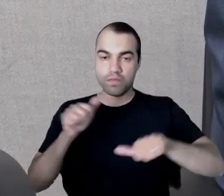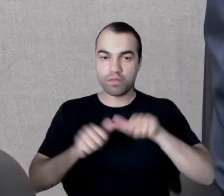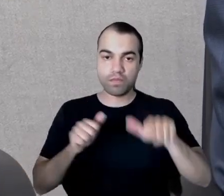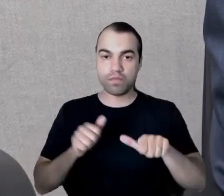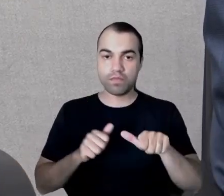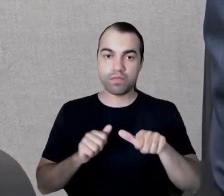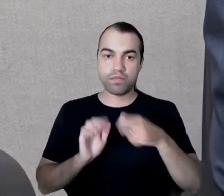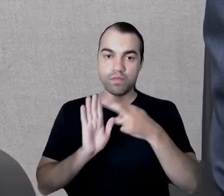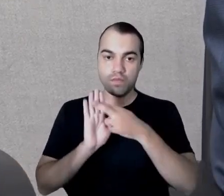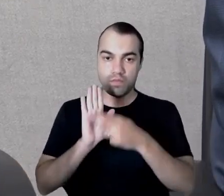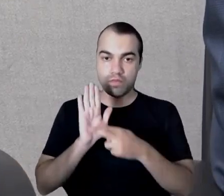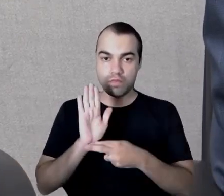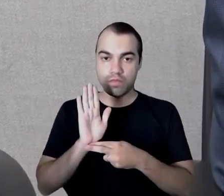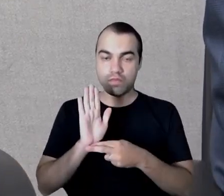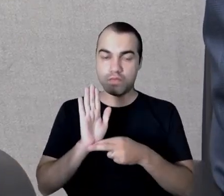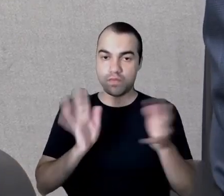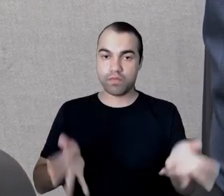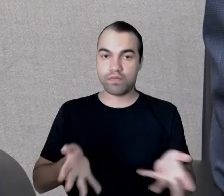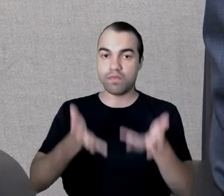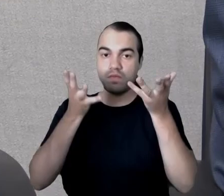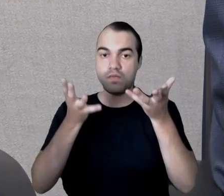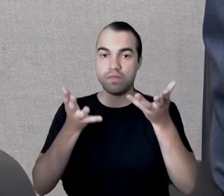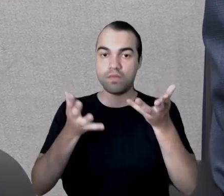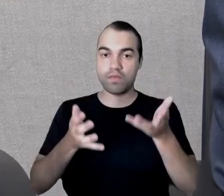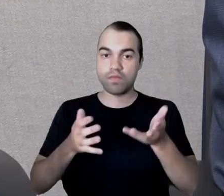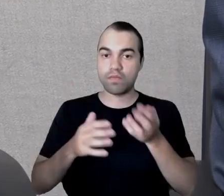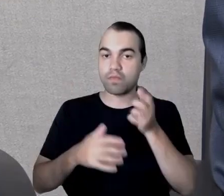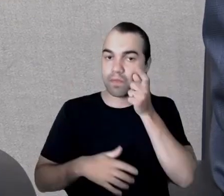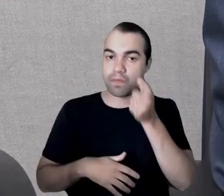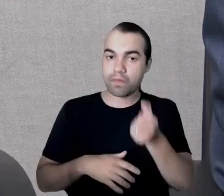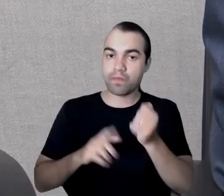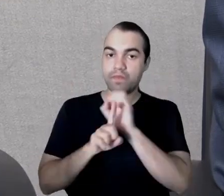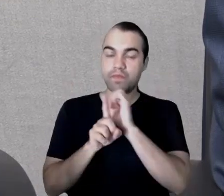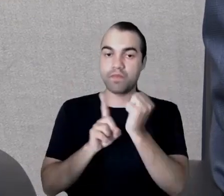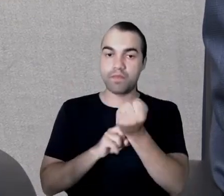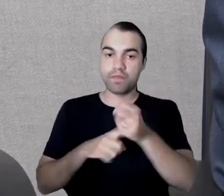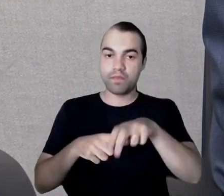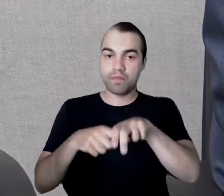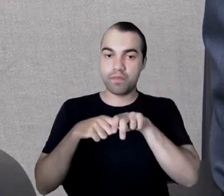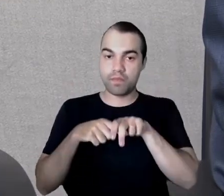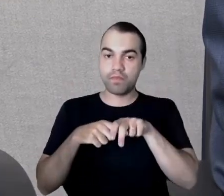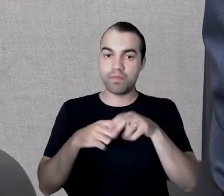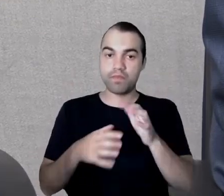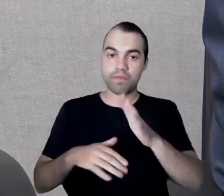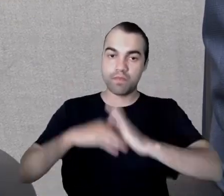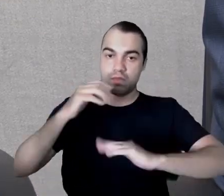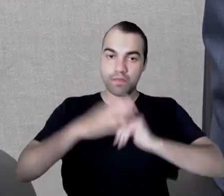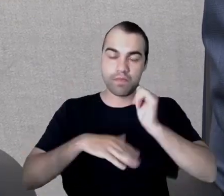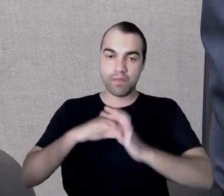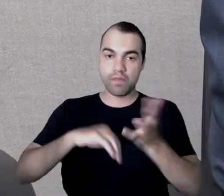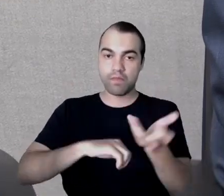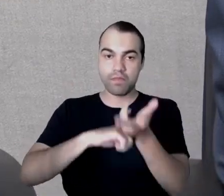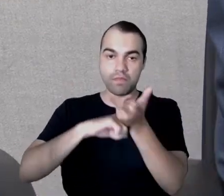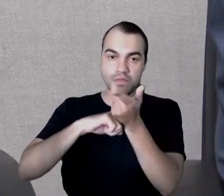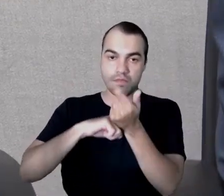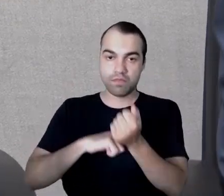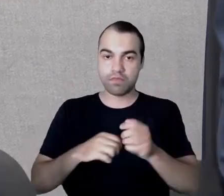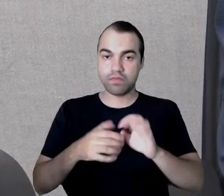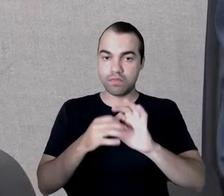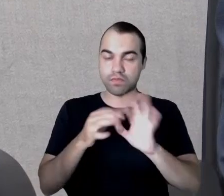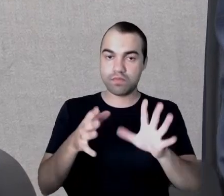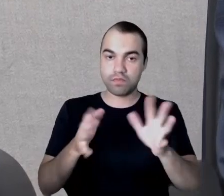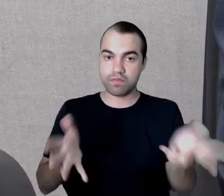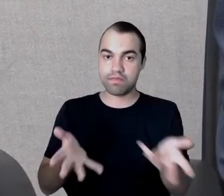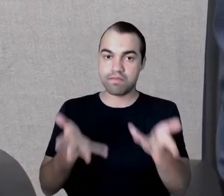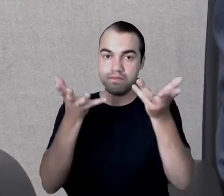visando fomentar a política Habitacional de interesse social por meio de aprimoramento dos procedimentos de licenciamento e incentivando a